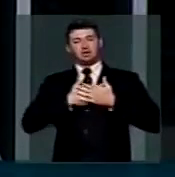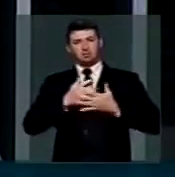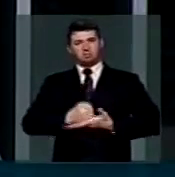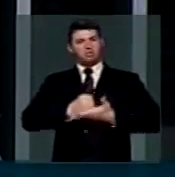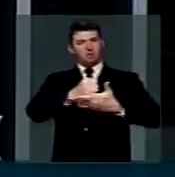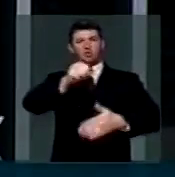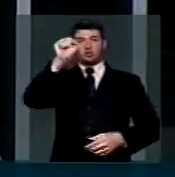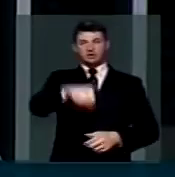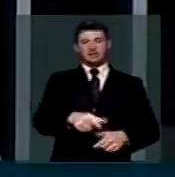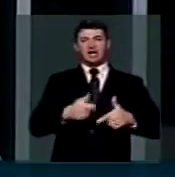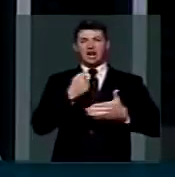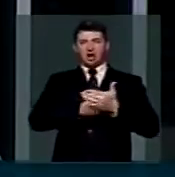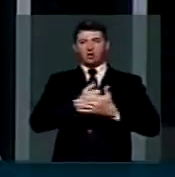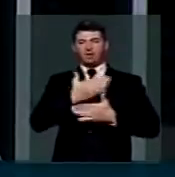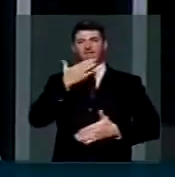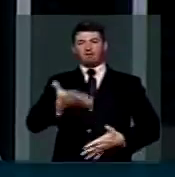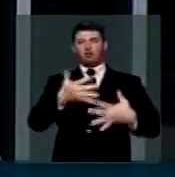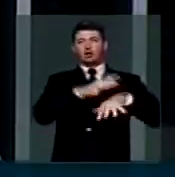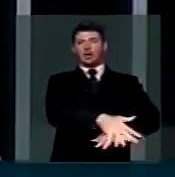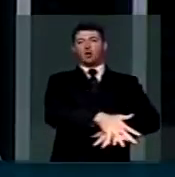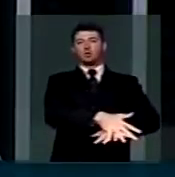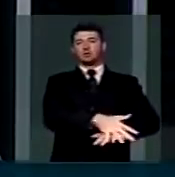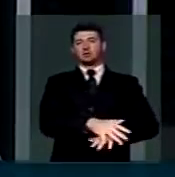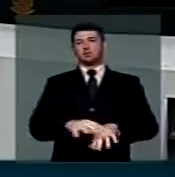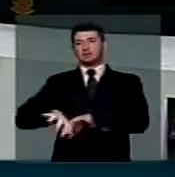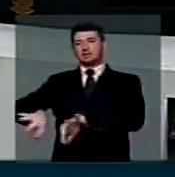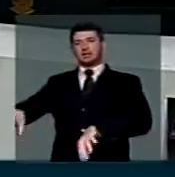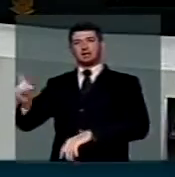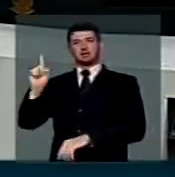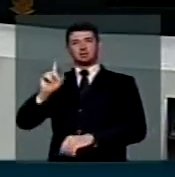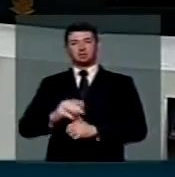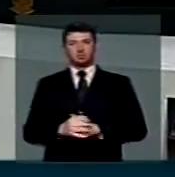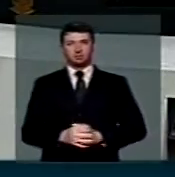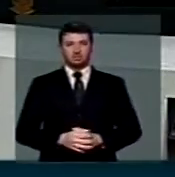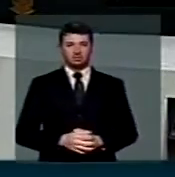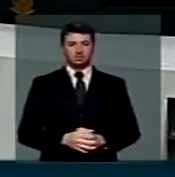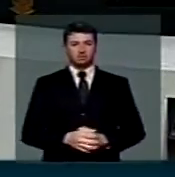meu apoio à luta pela política da inclusão. Muito obrigado, deputado Paulo Pimenta.